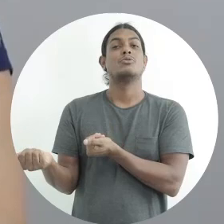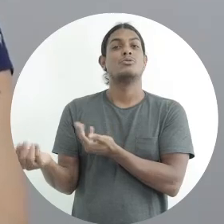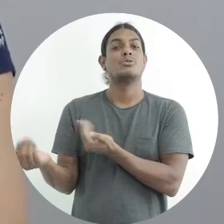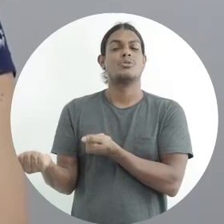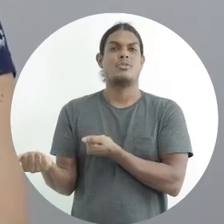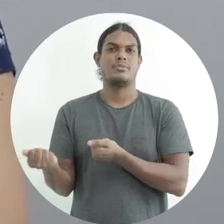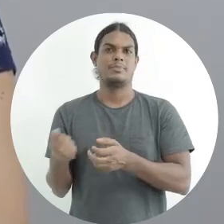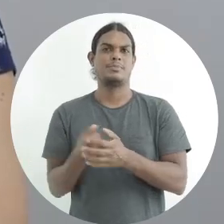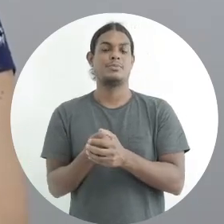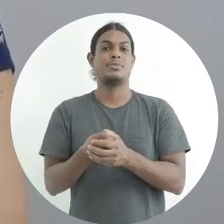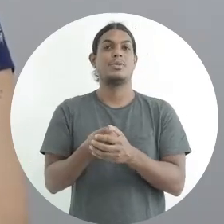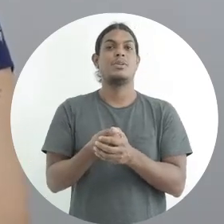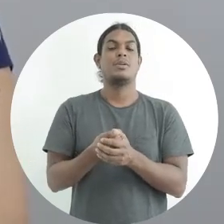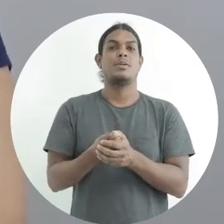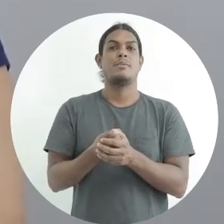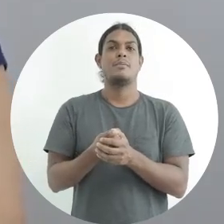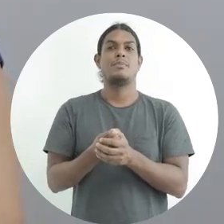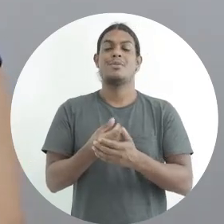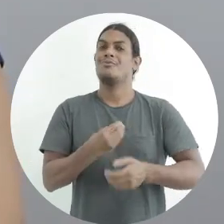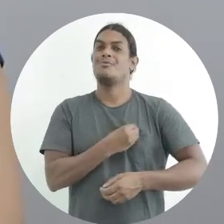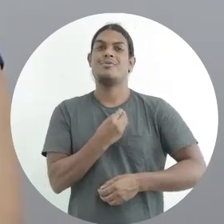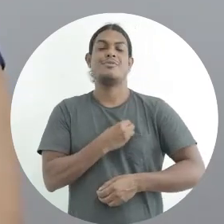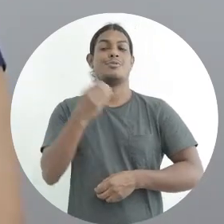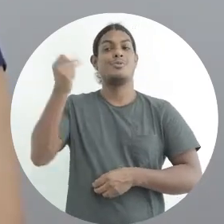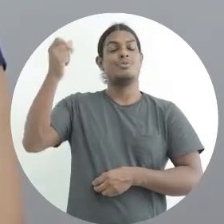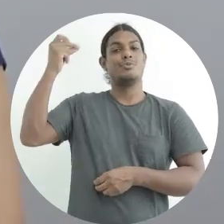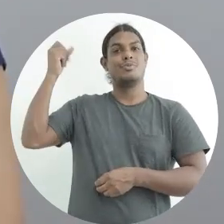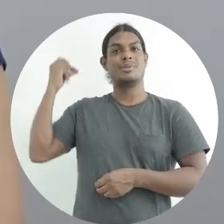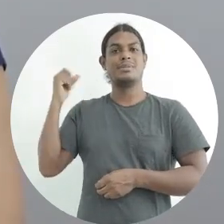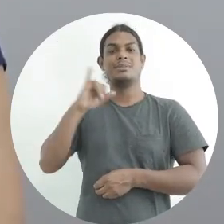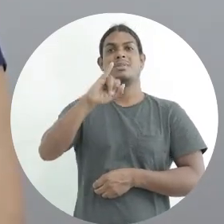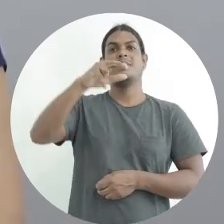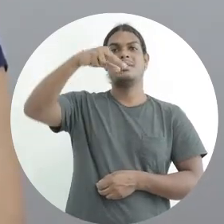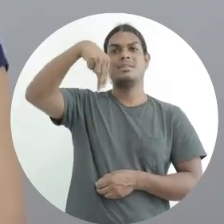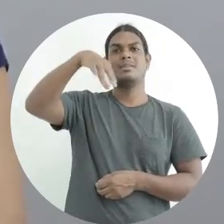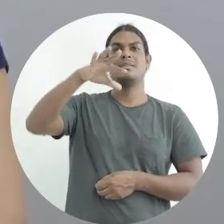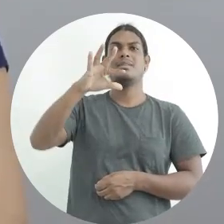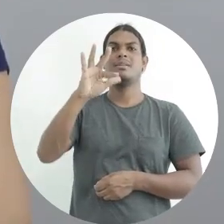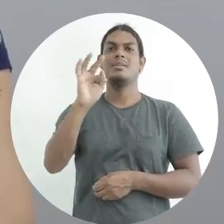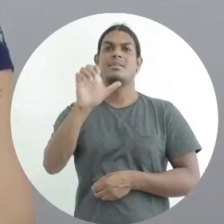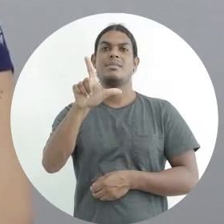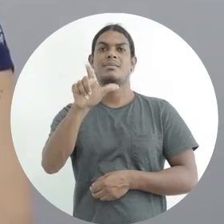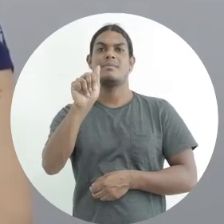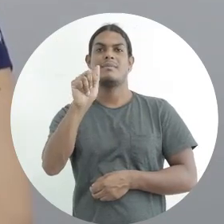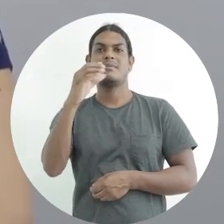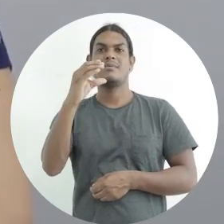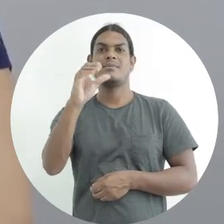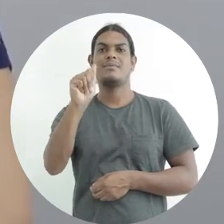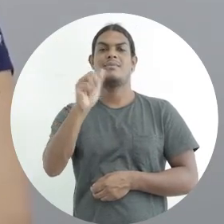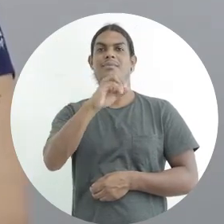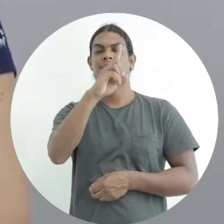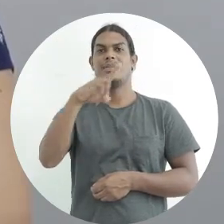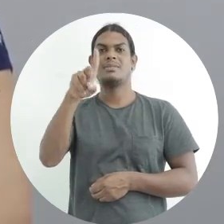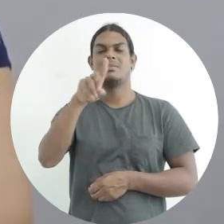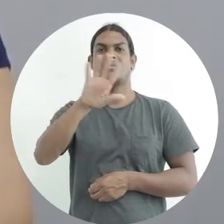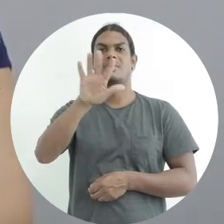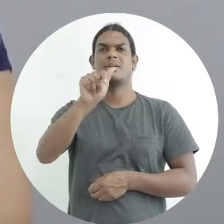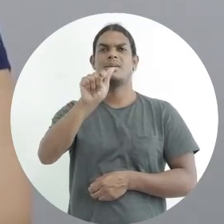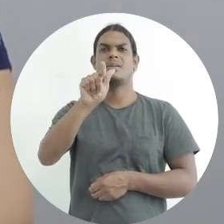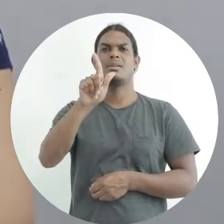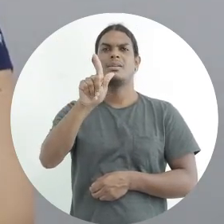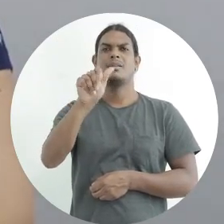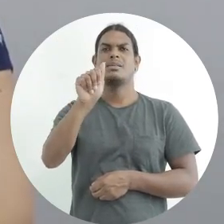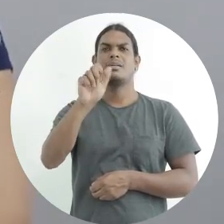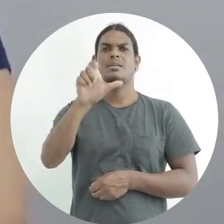era galopante, ou seja, tinha momentos que íamos ao supermercado e havia um preço pela manhã. Quando à noite a